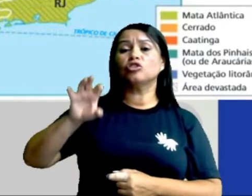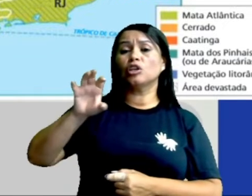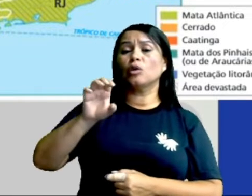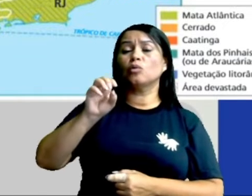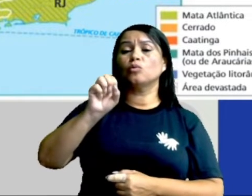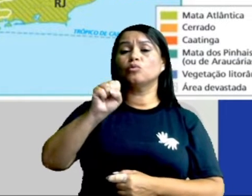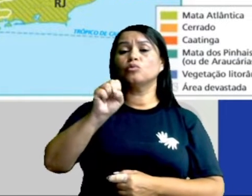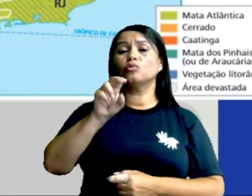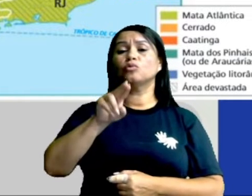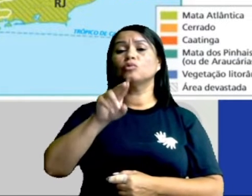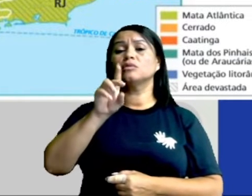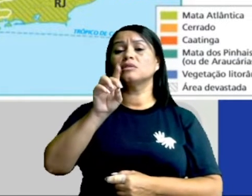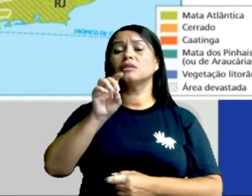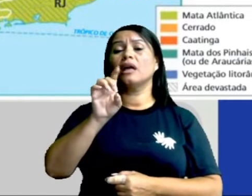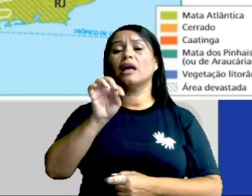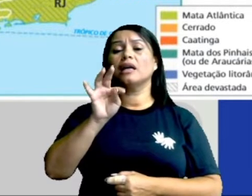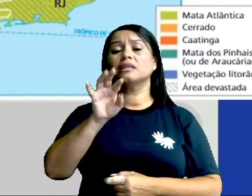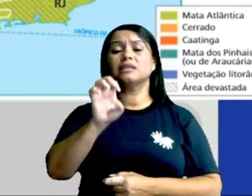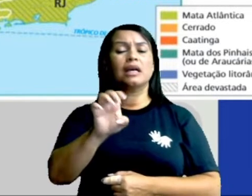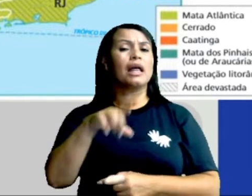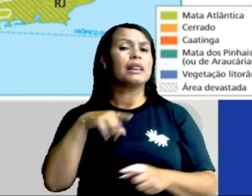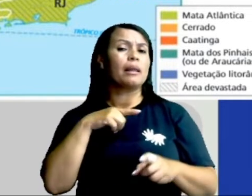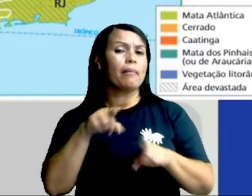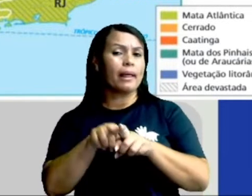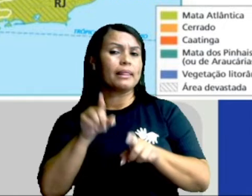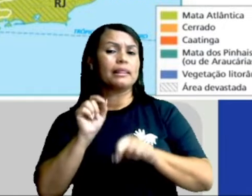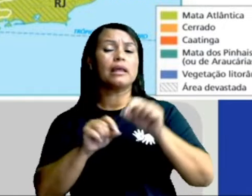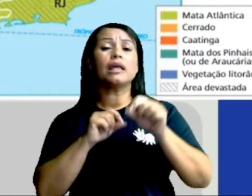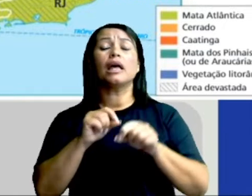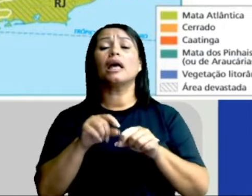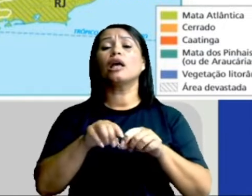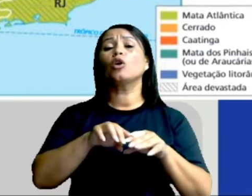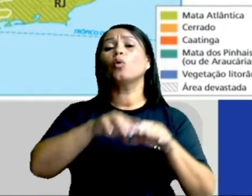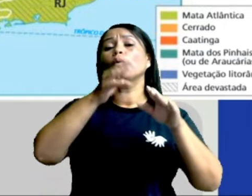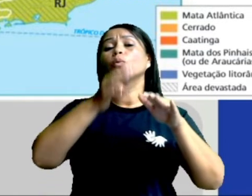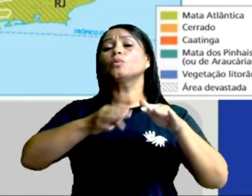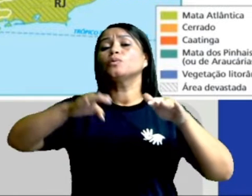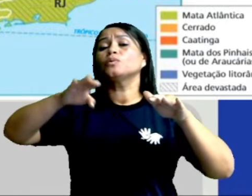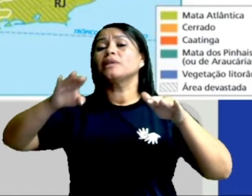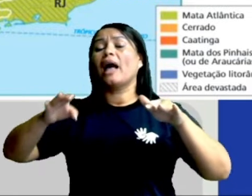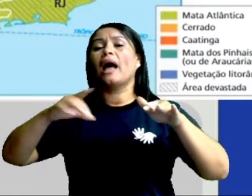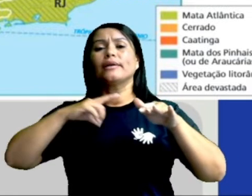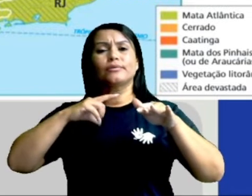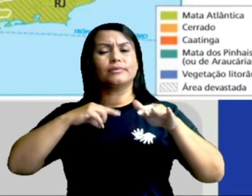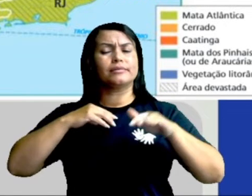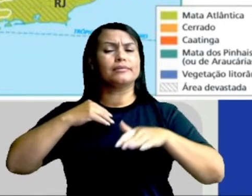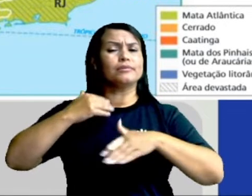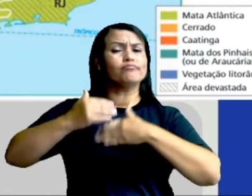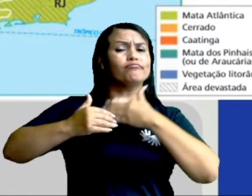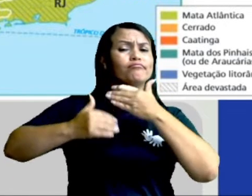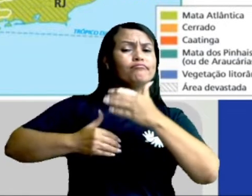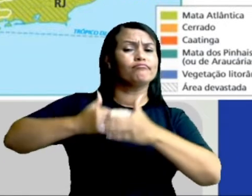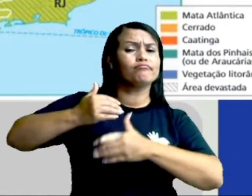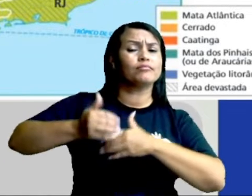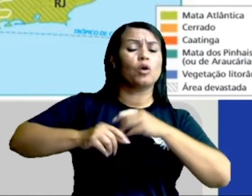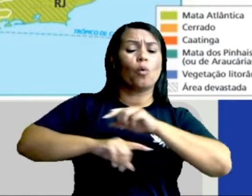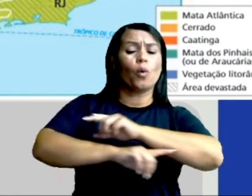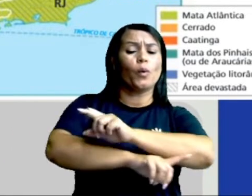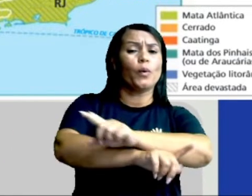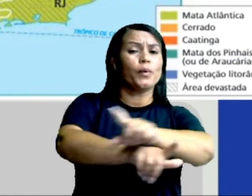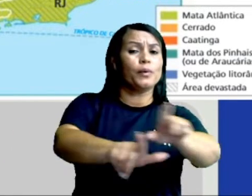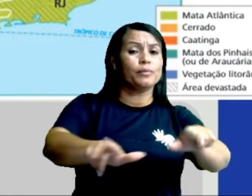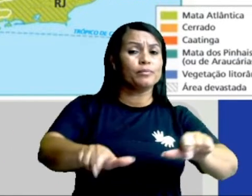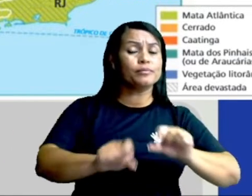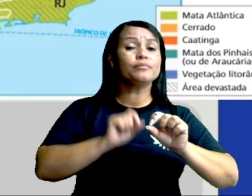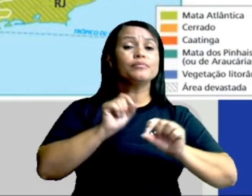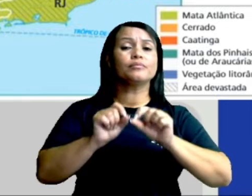em segundo plano do Cerrado. Porém, tanto a Mata Atlântica como o Cerrado passaram por um intenso processo de devastação ao longo do tempo, uma